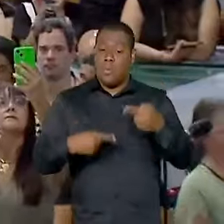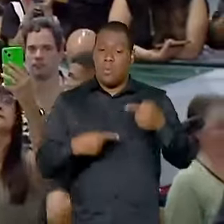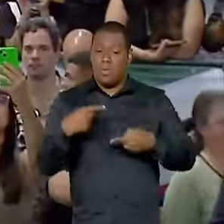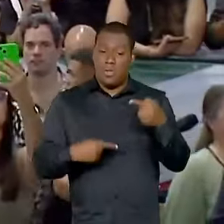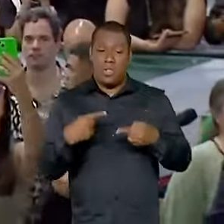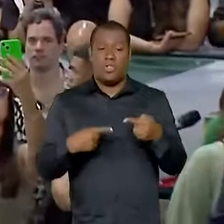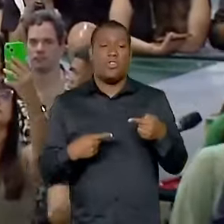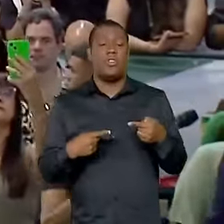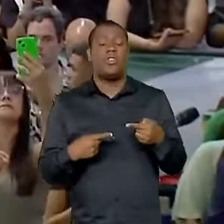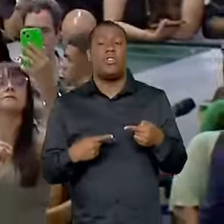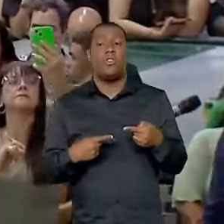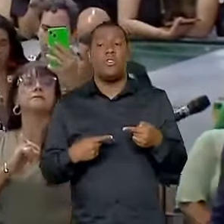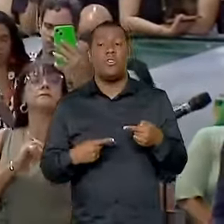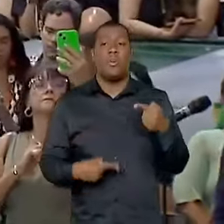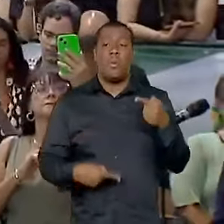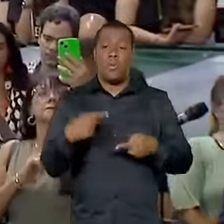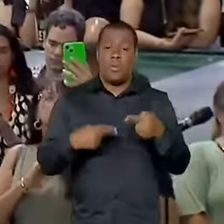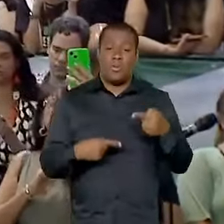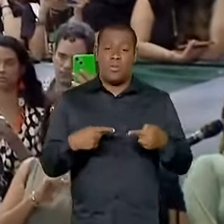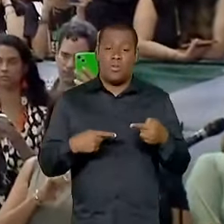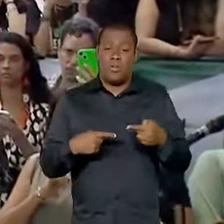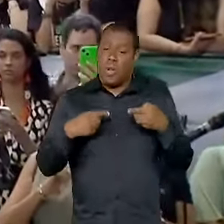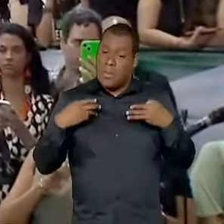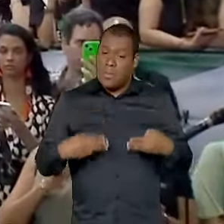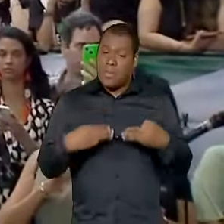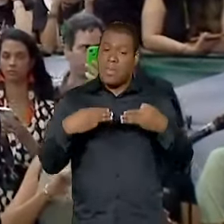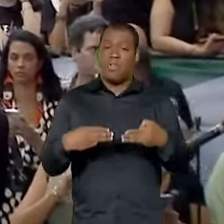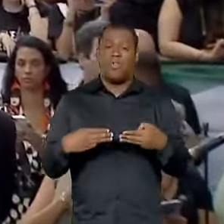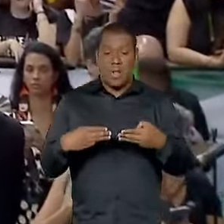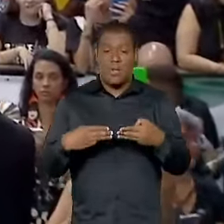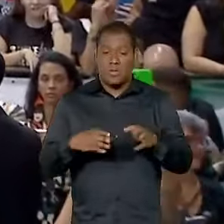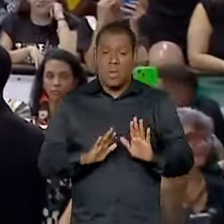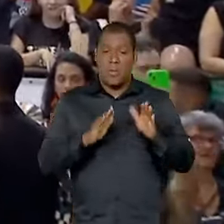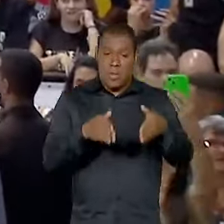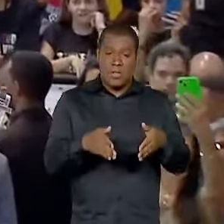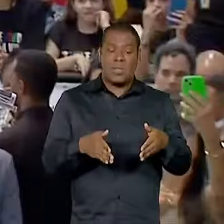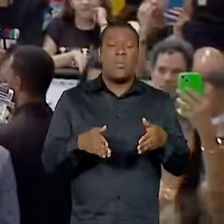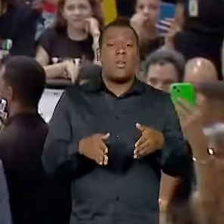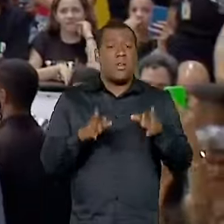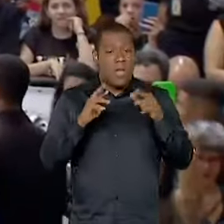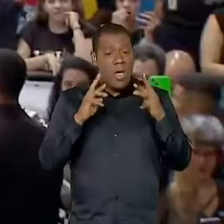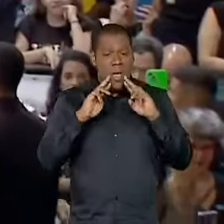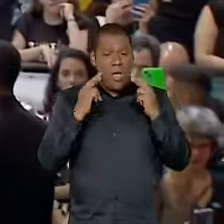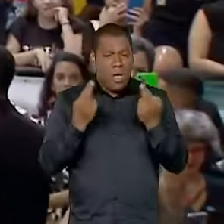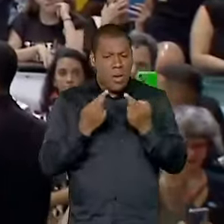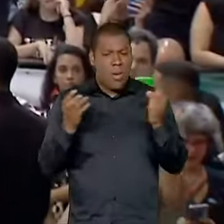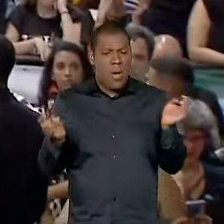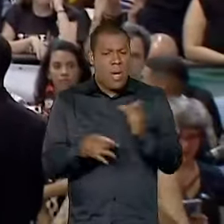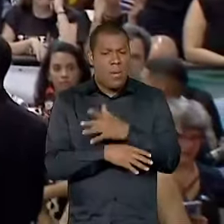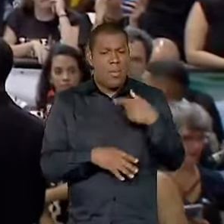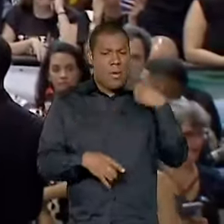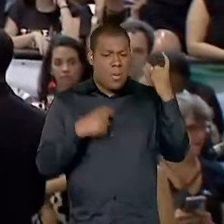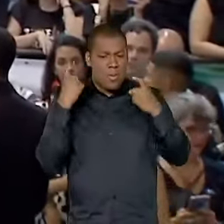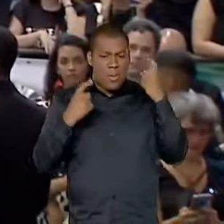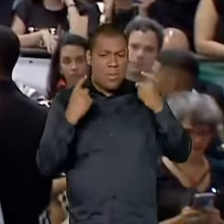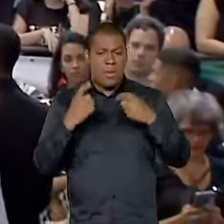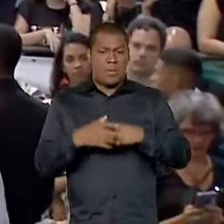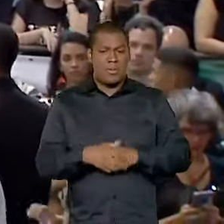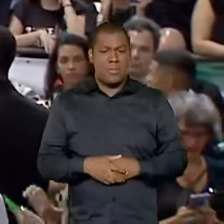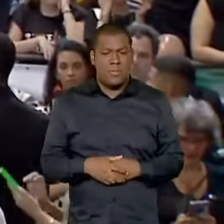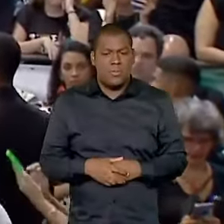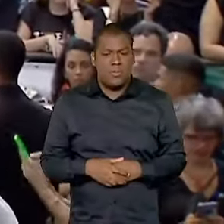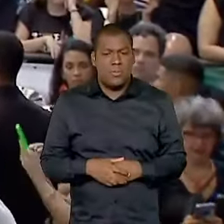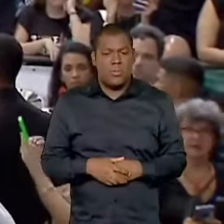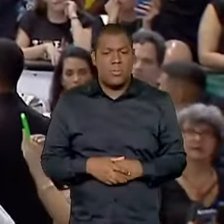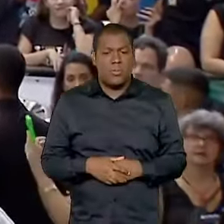que envolve muitos ministérios, e eu terminei a reunião preocupado, porque eu preciso saber quem está tomando